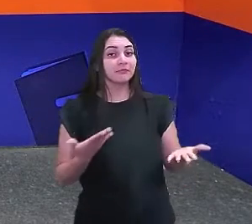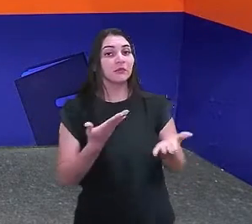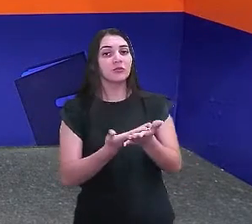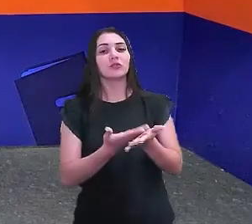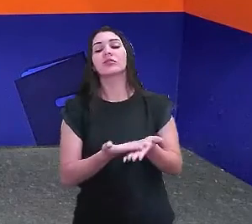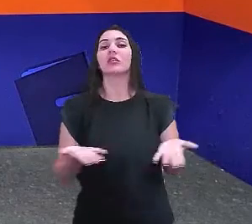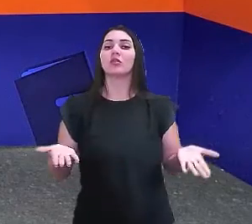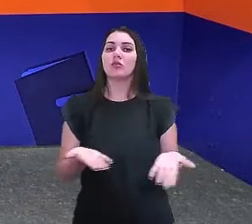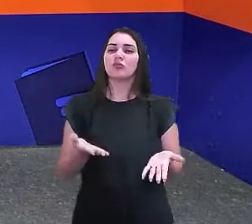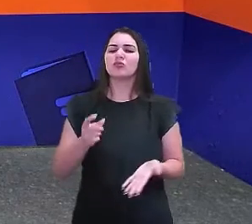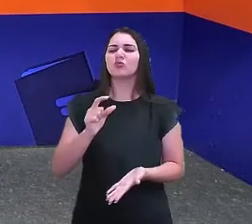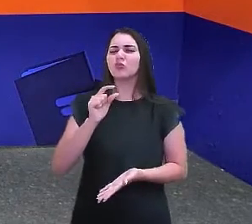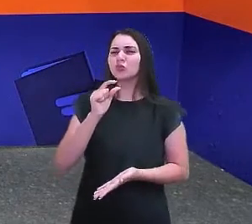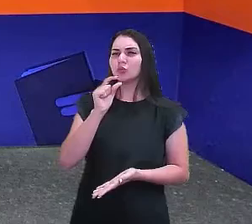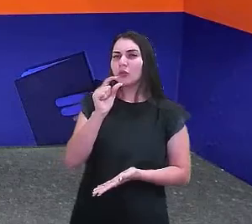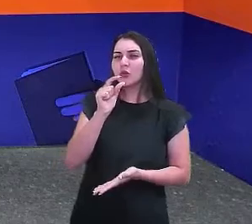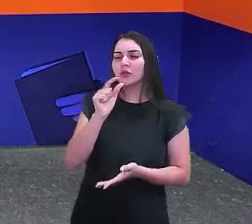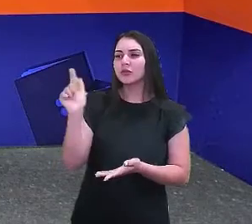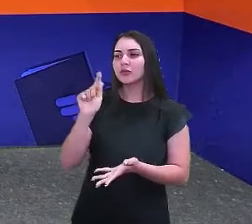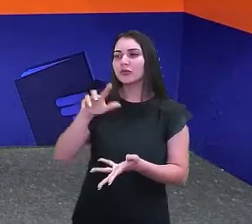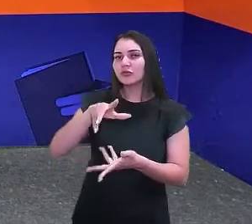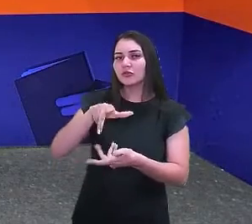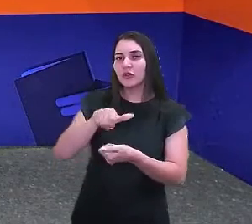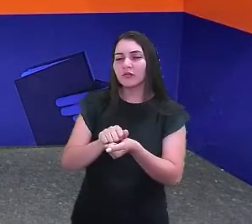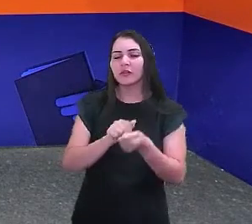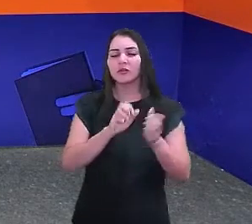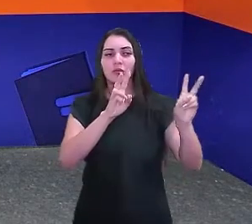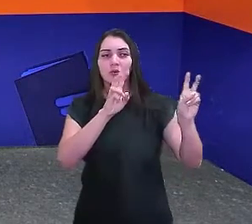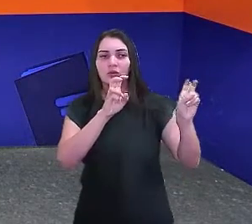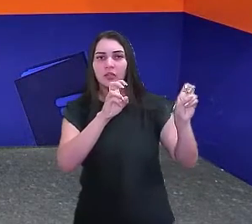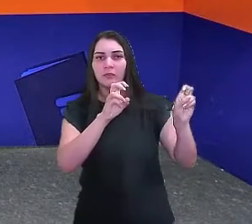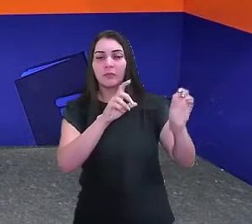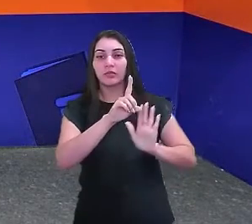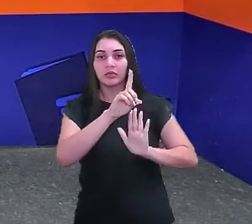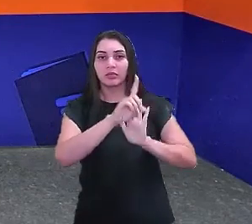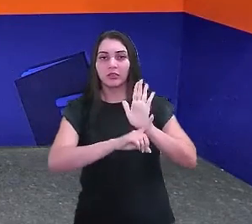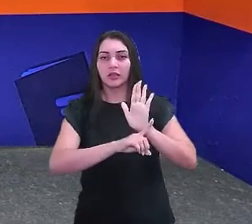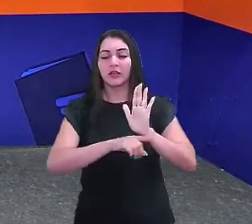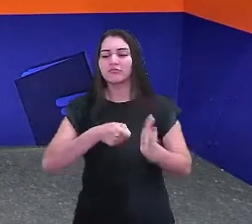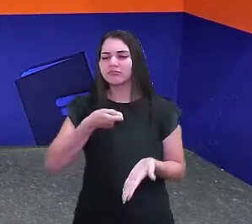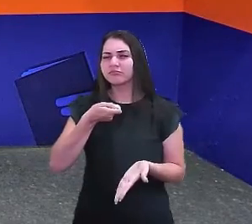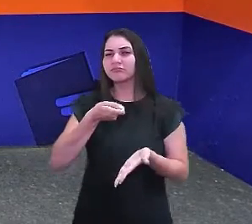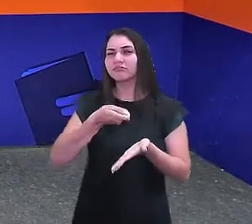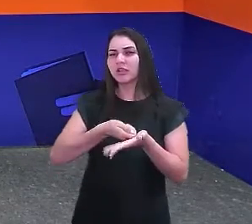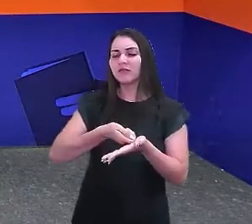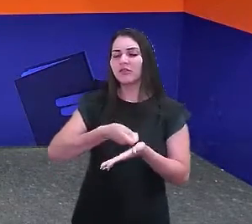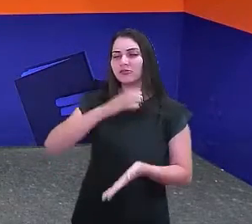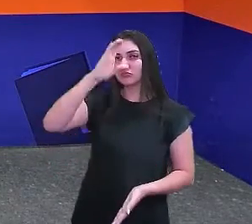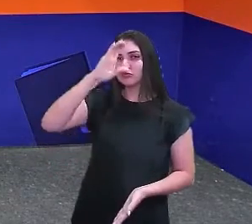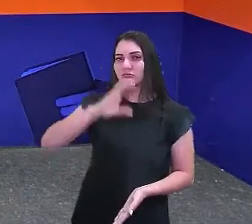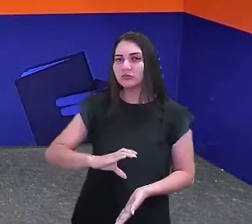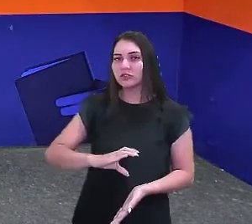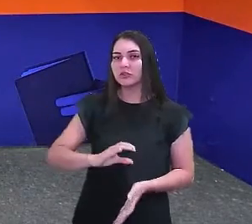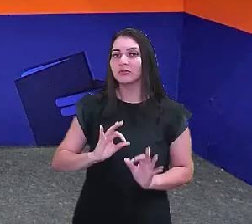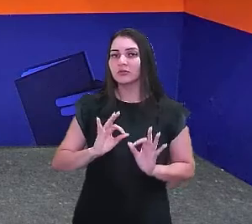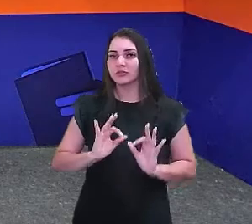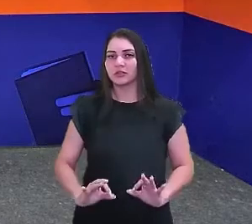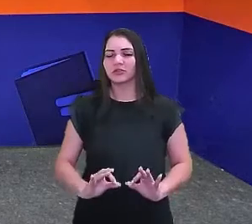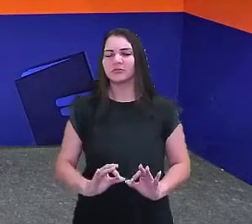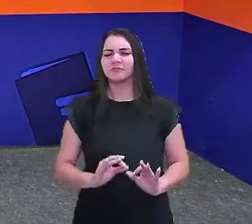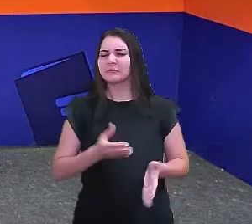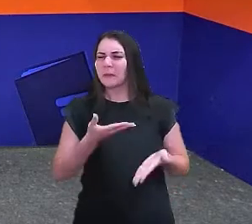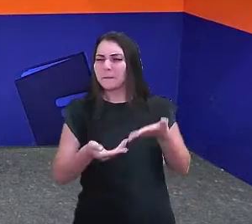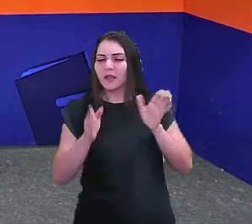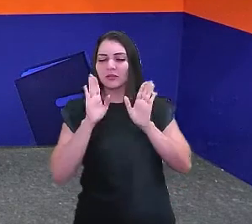pouquinho em geografia sobre o tema direitos e deveres do cidadão, tá certo? Então não perde o foco,